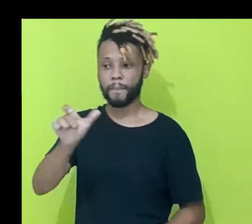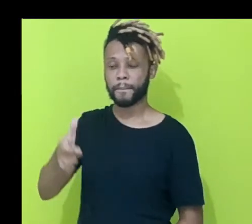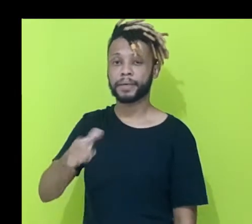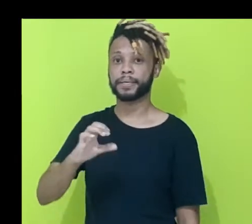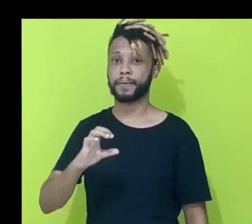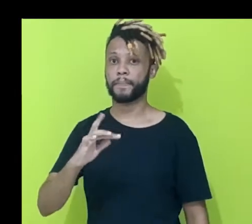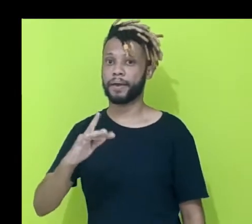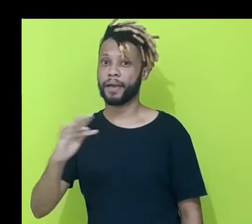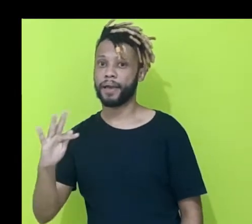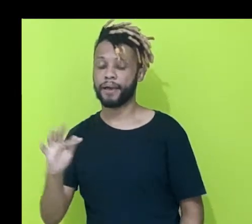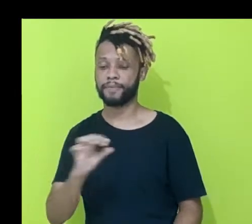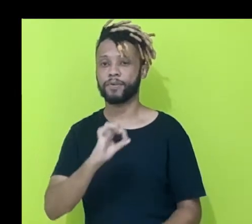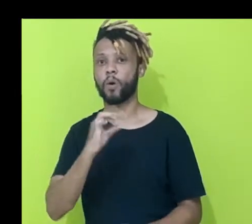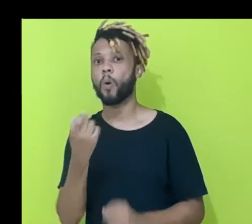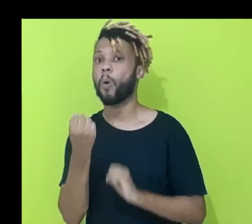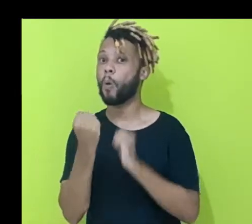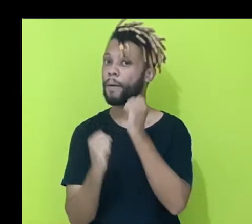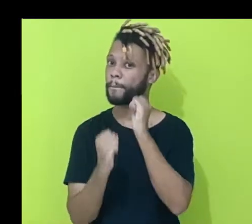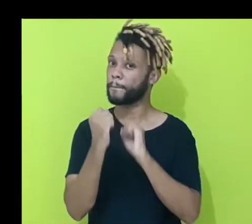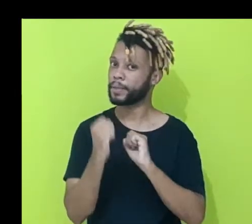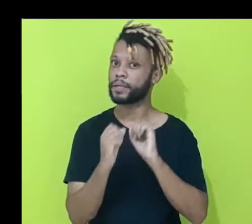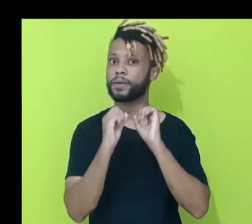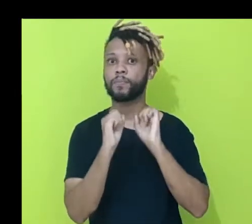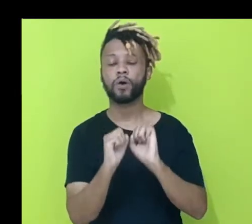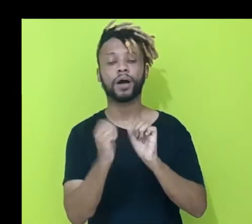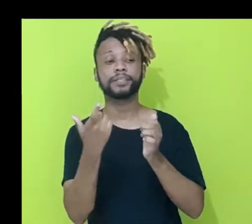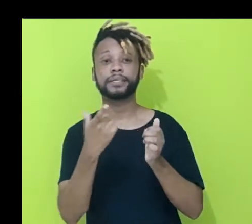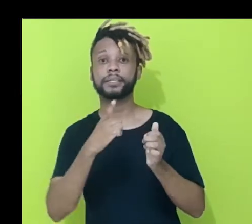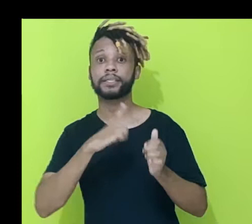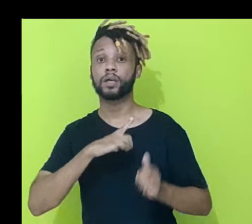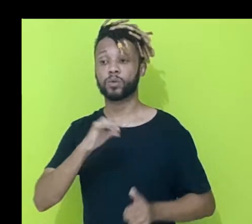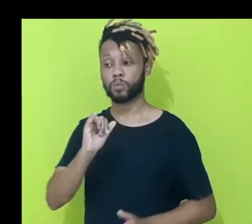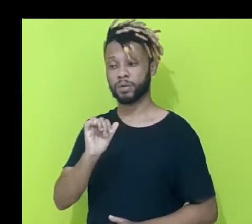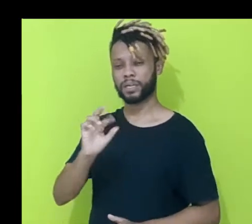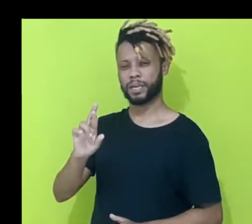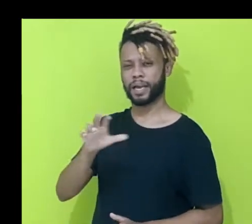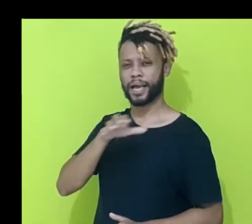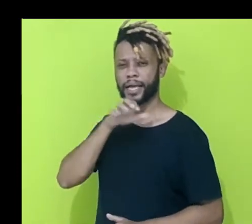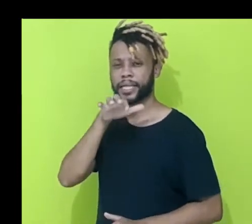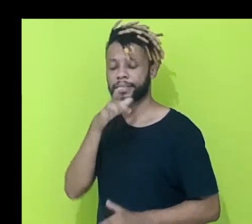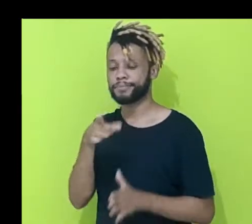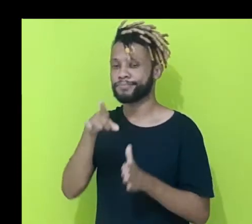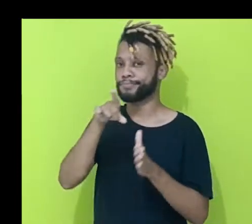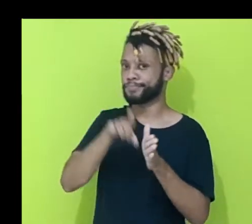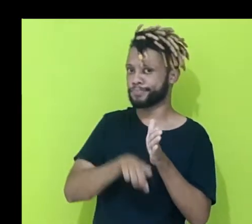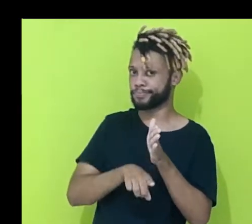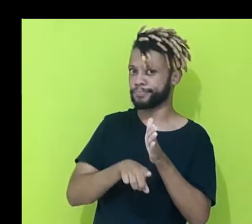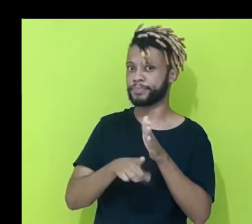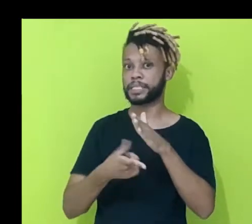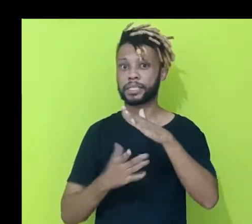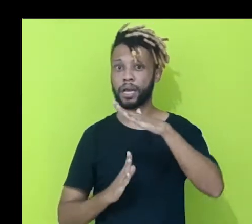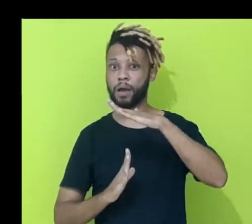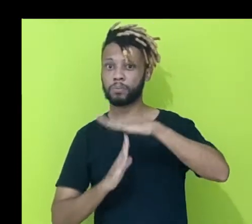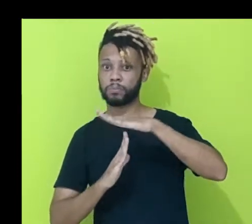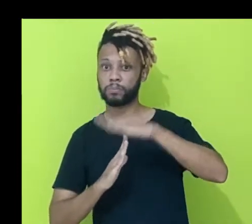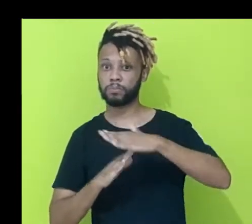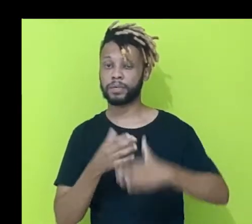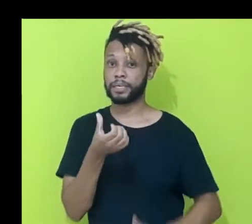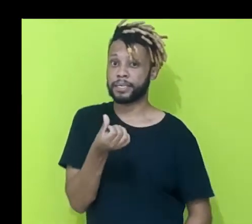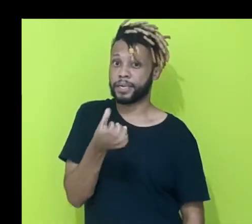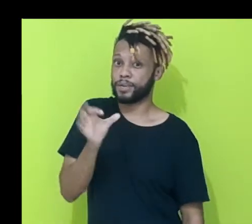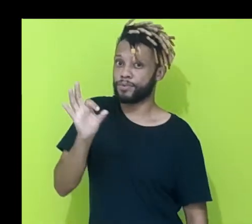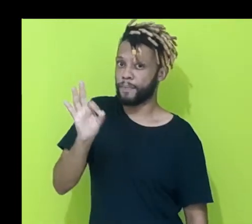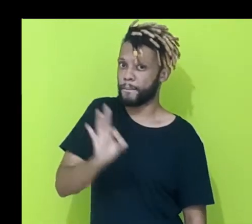ou pessoas jurídicas que podem dedicar parte do seu imposto de renda devido dentro de um limite, né,